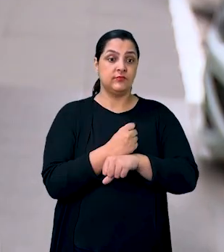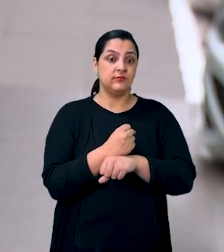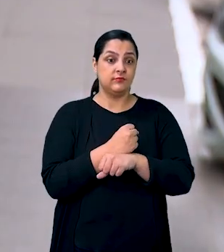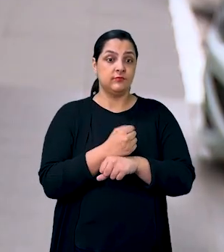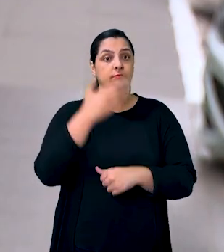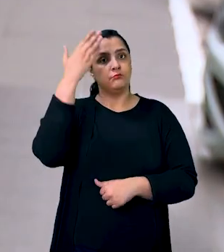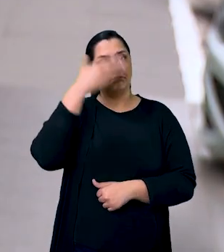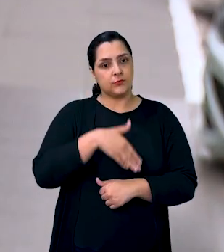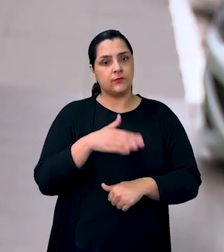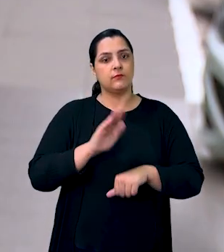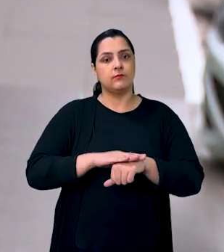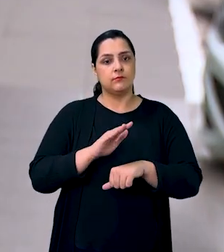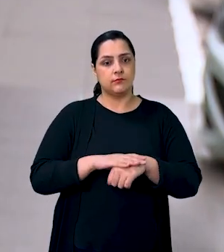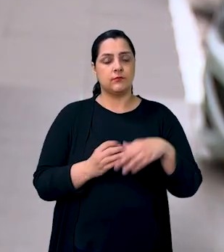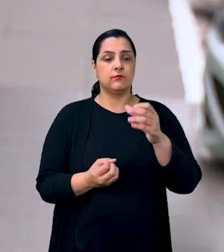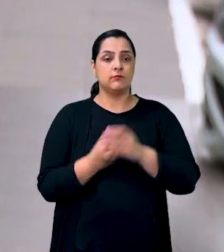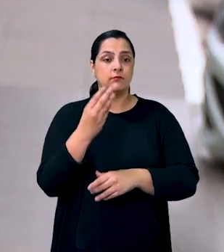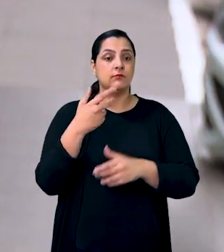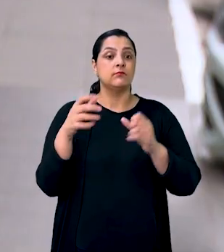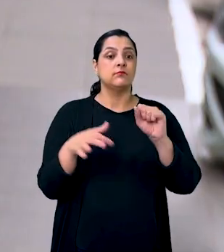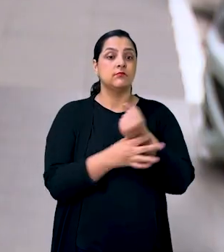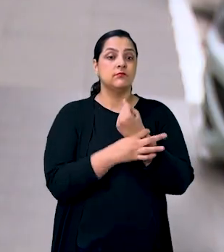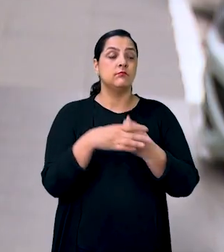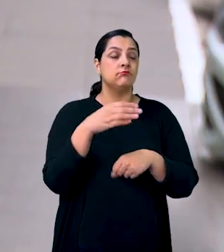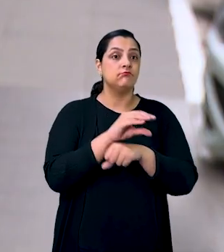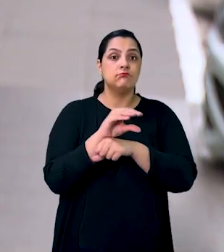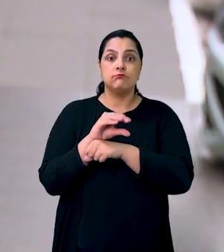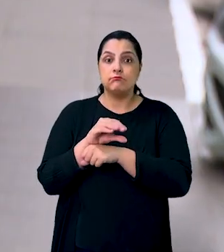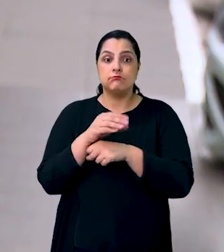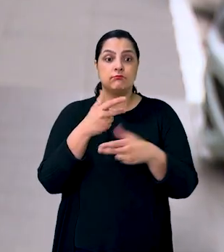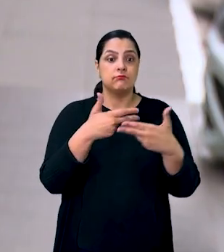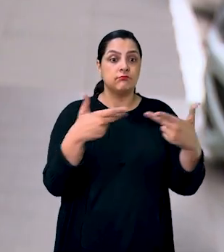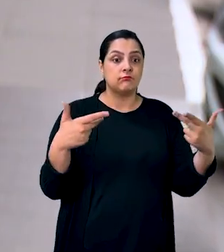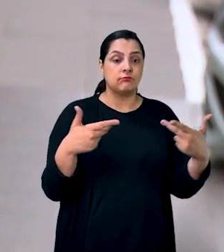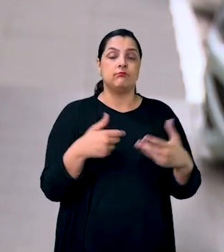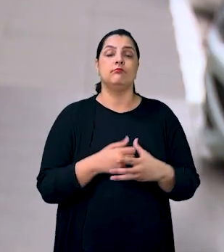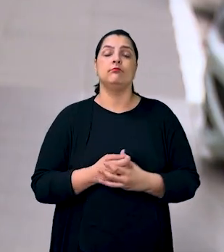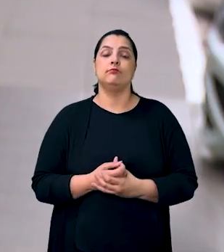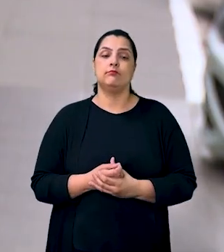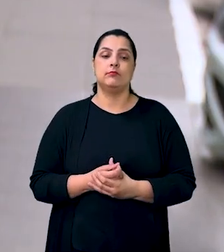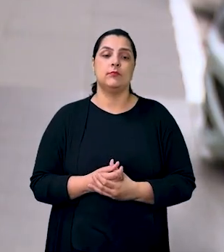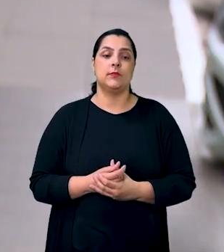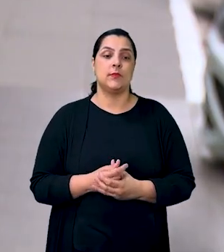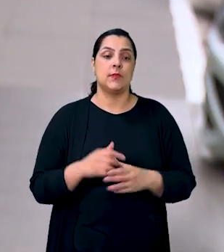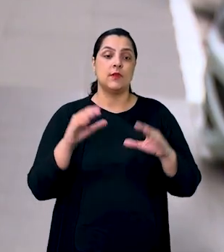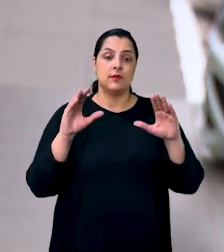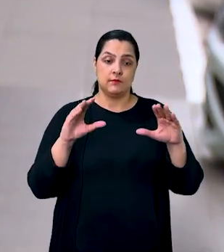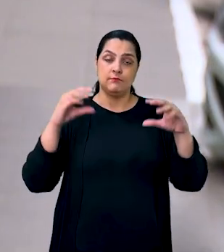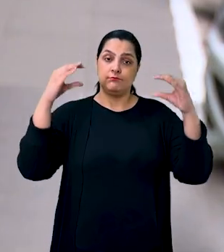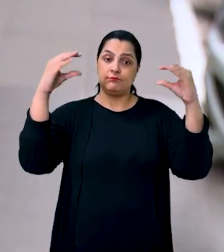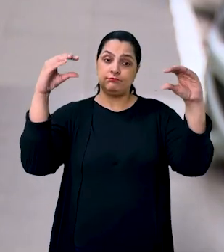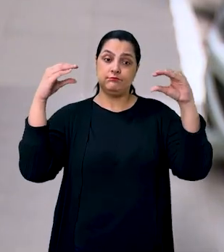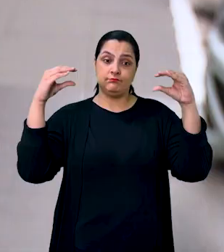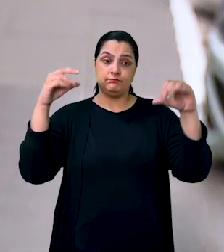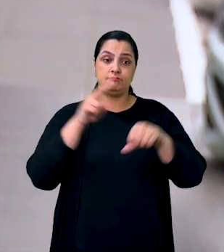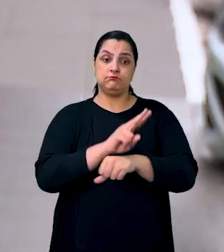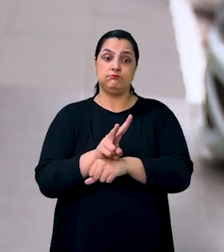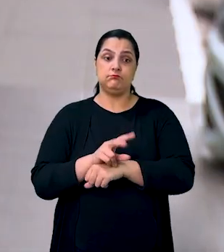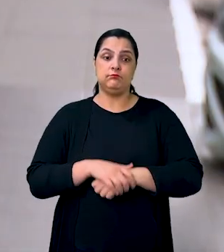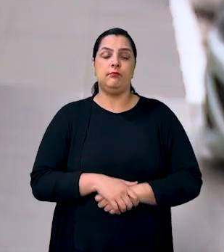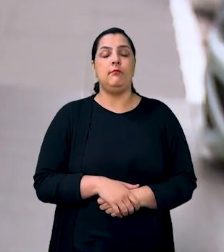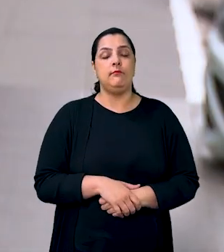a farmácia comprovou ter implementado medidas de segurança após o primeiro assalto, como a colocação de